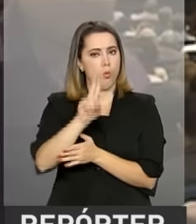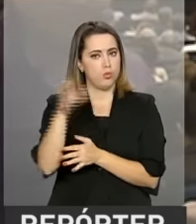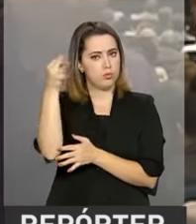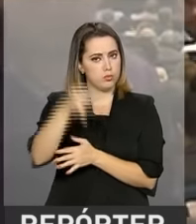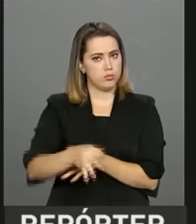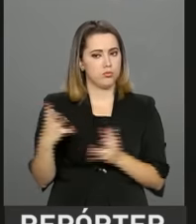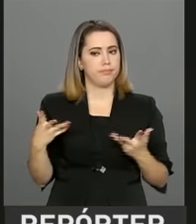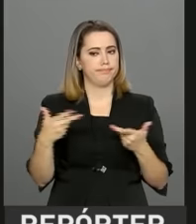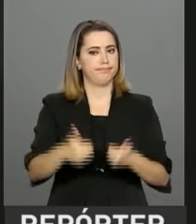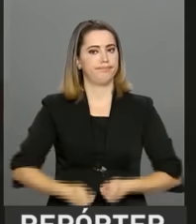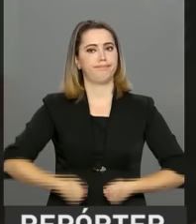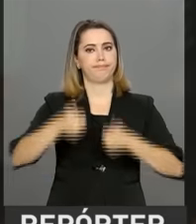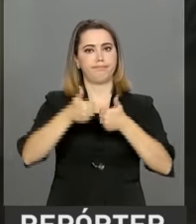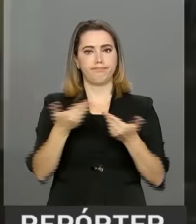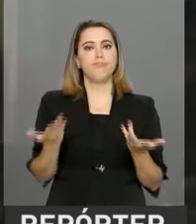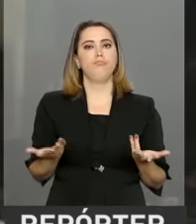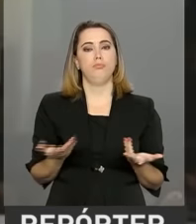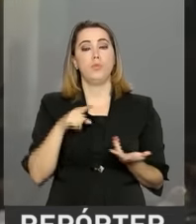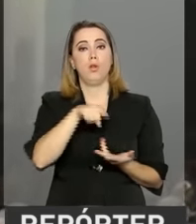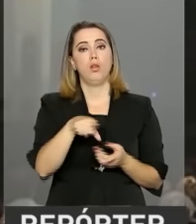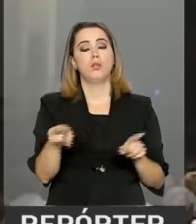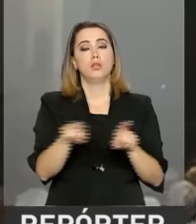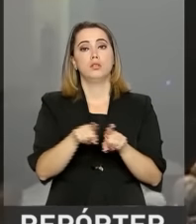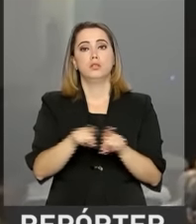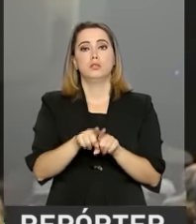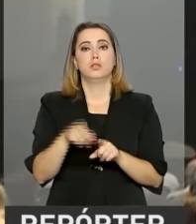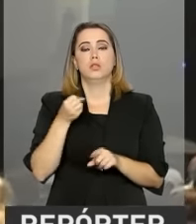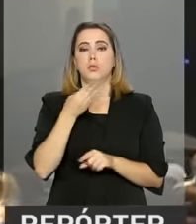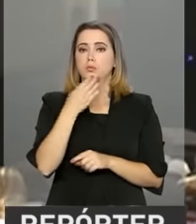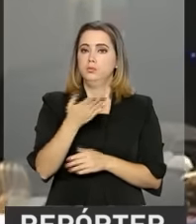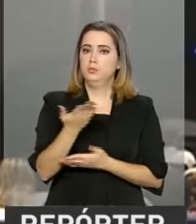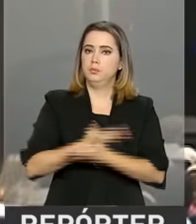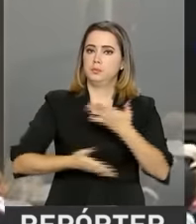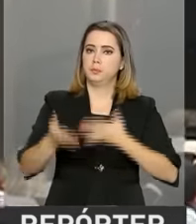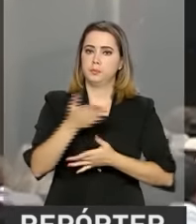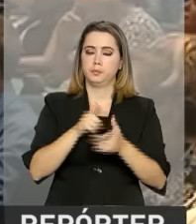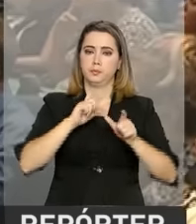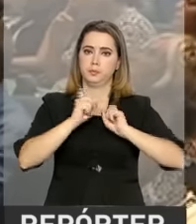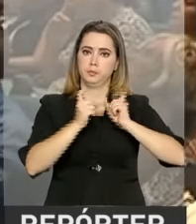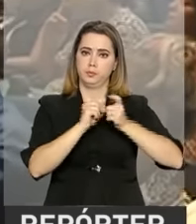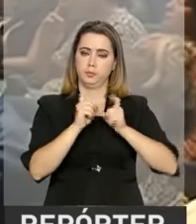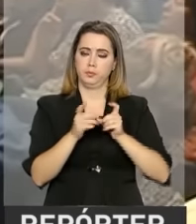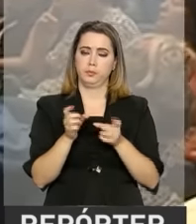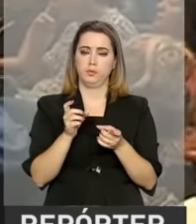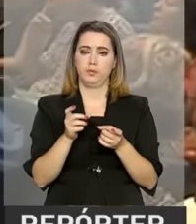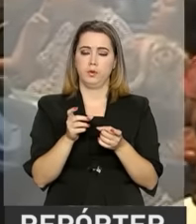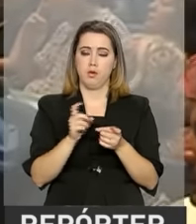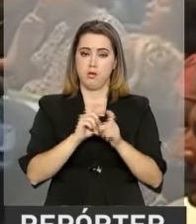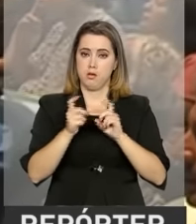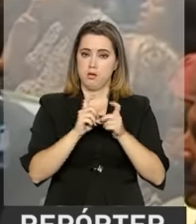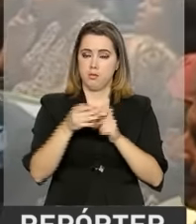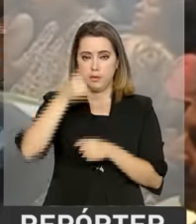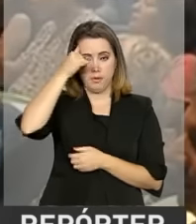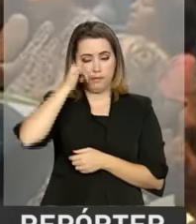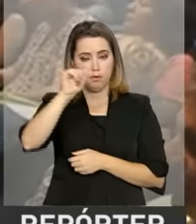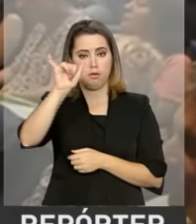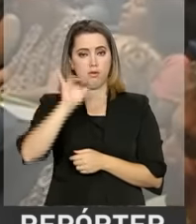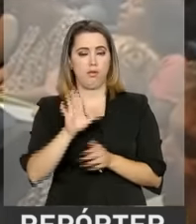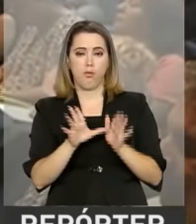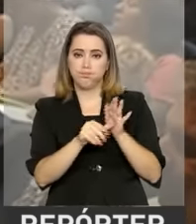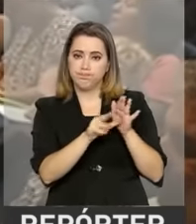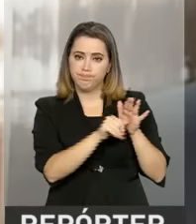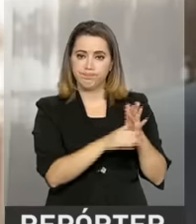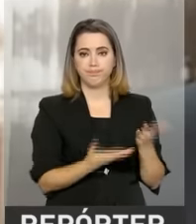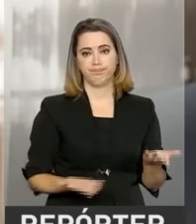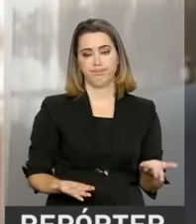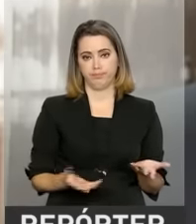e qualidade. O evento também é uma forma de compartilhar boas práticas de gestão pública e novos caminhos para a prevenção e combate à corrupção